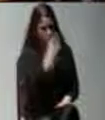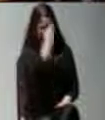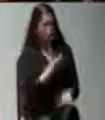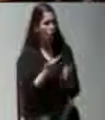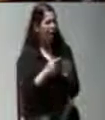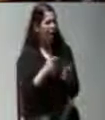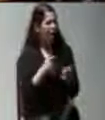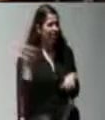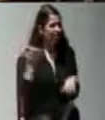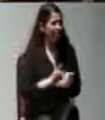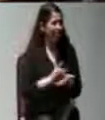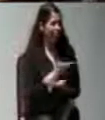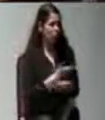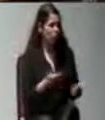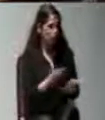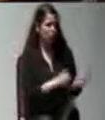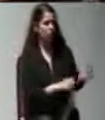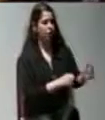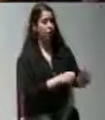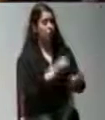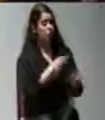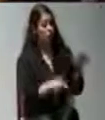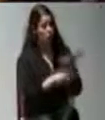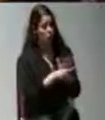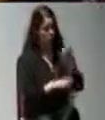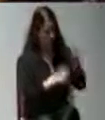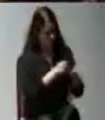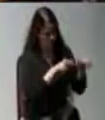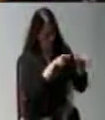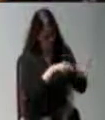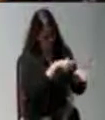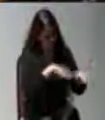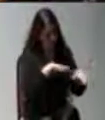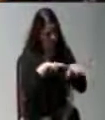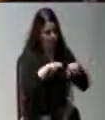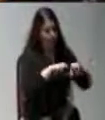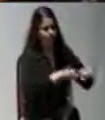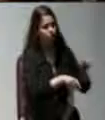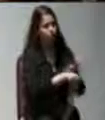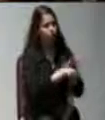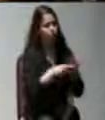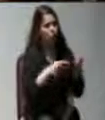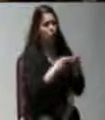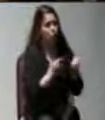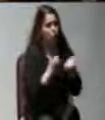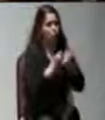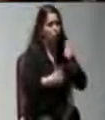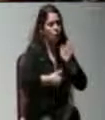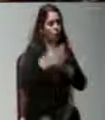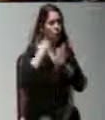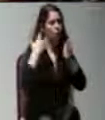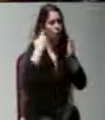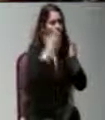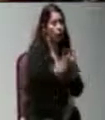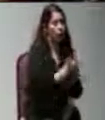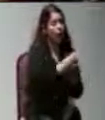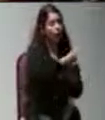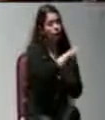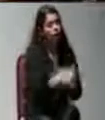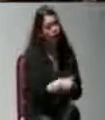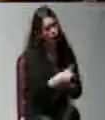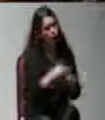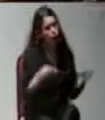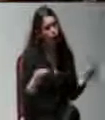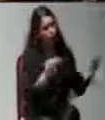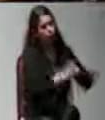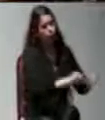Uma é oriunda da condição de território conquistado às populações originárias e posteriormente colonizado através da